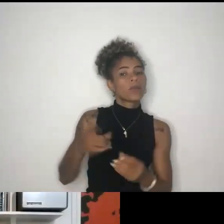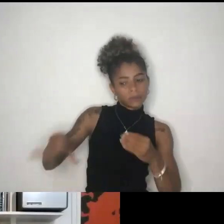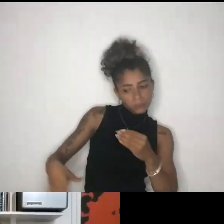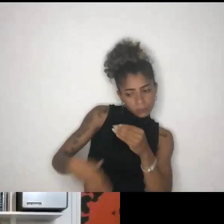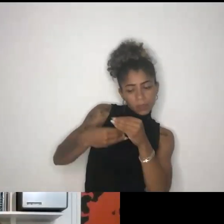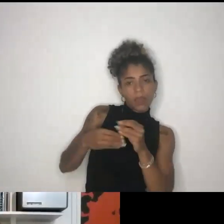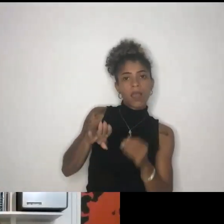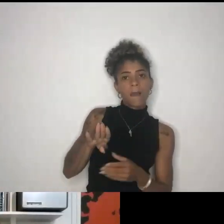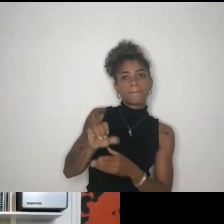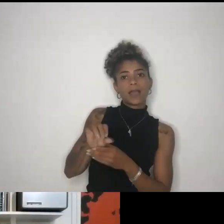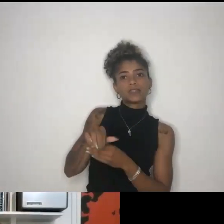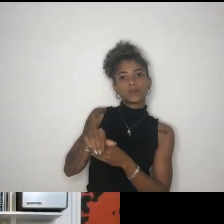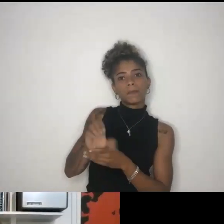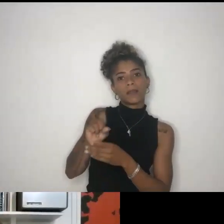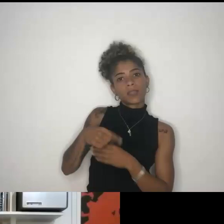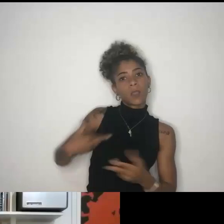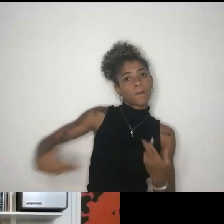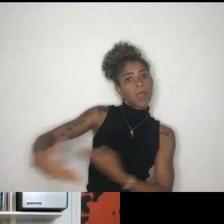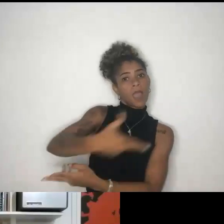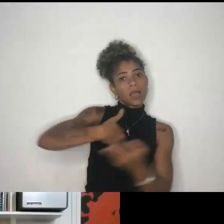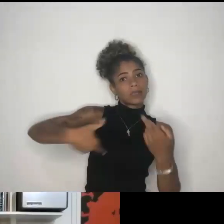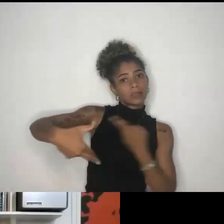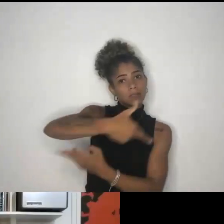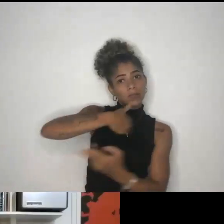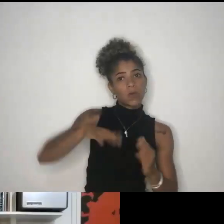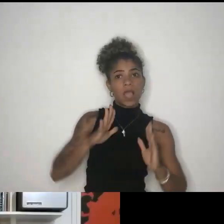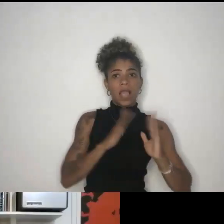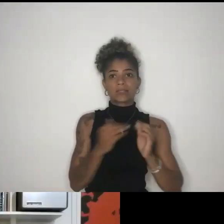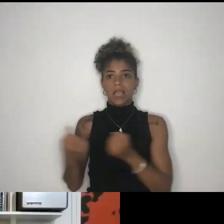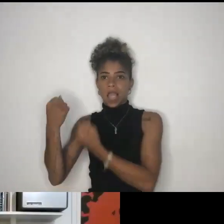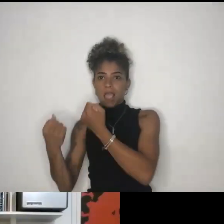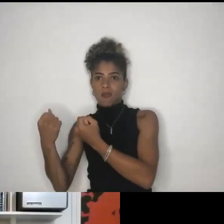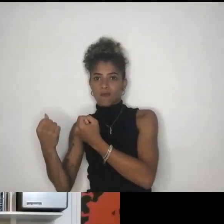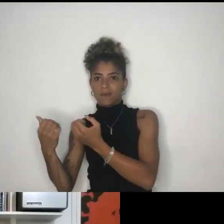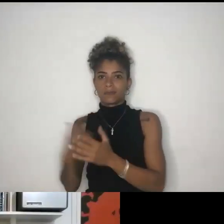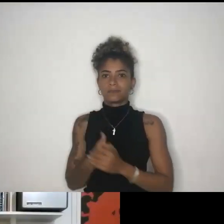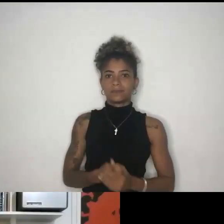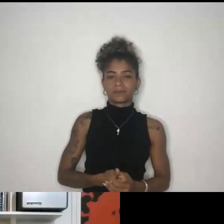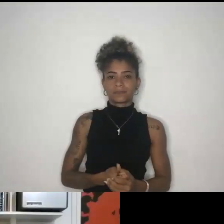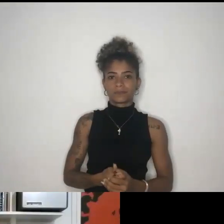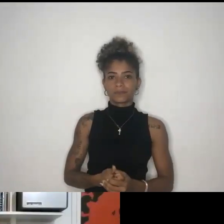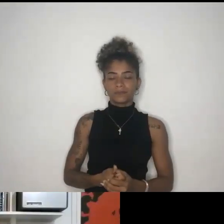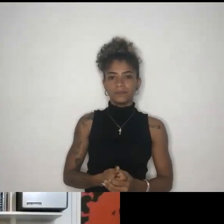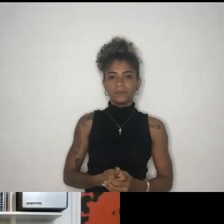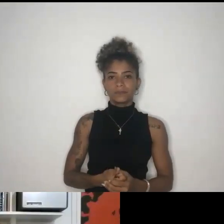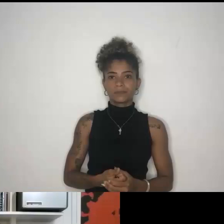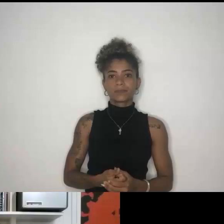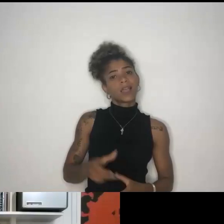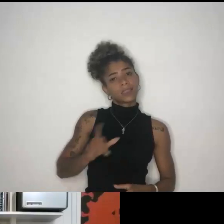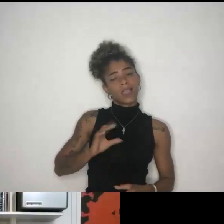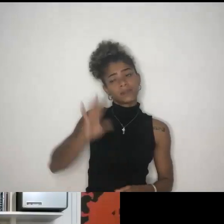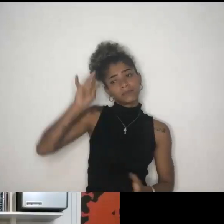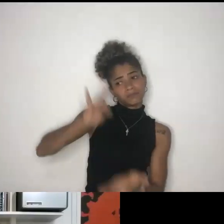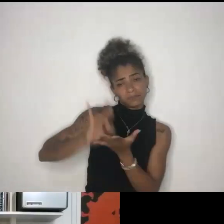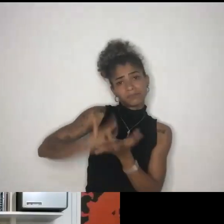que você tem uma curiosa relação de deslocamento com sua casa carro é verdade tem mesmo né Batman